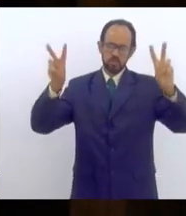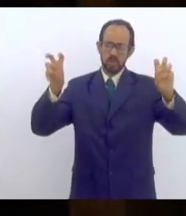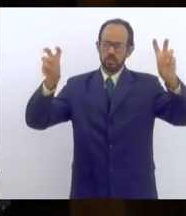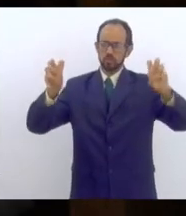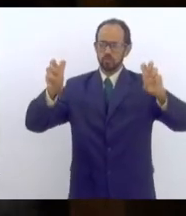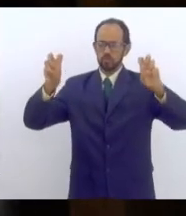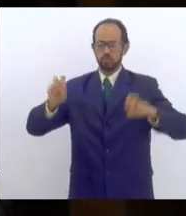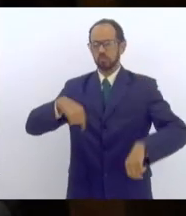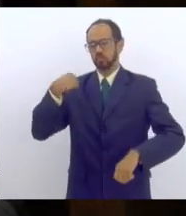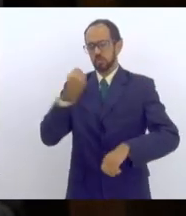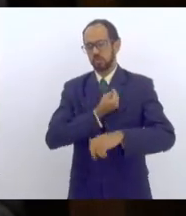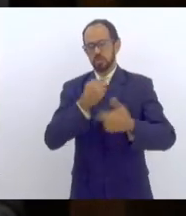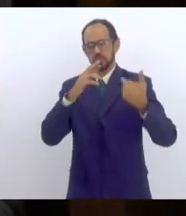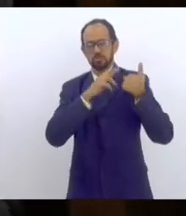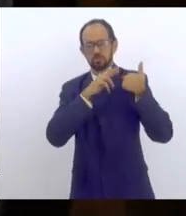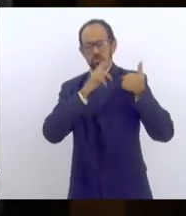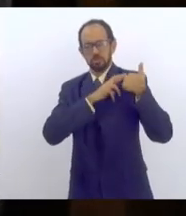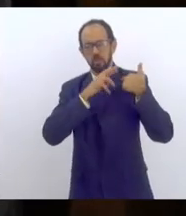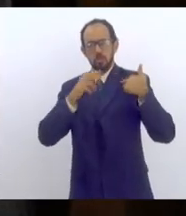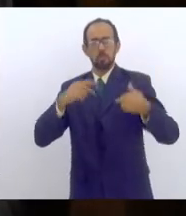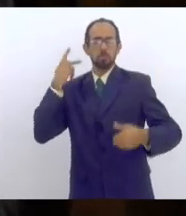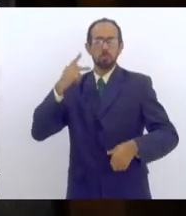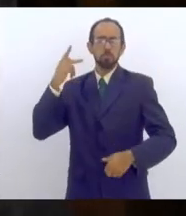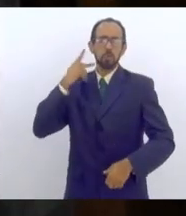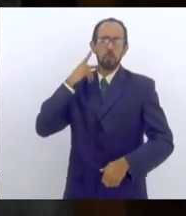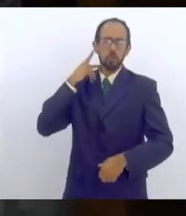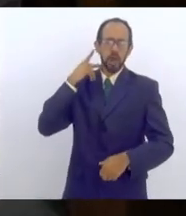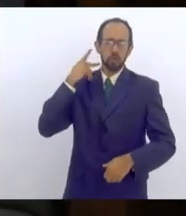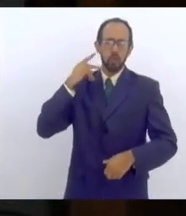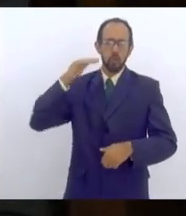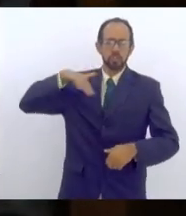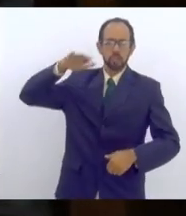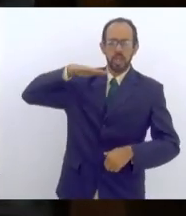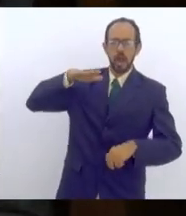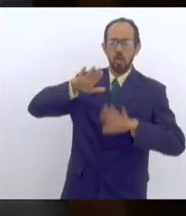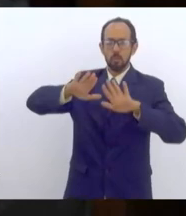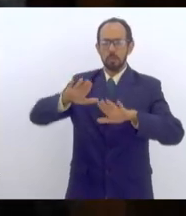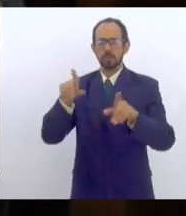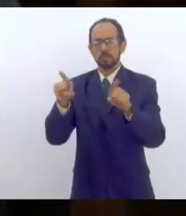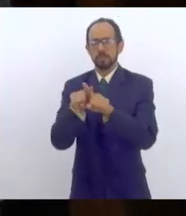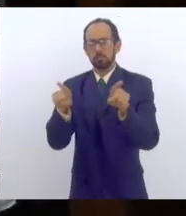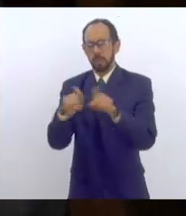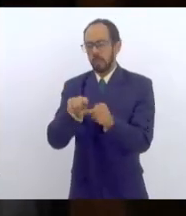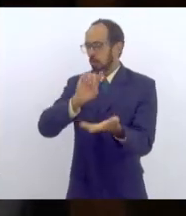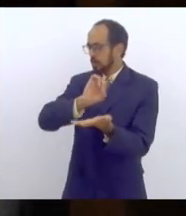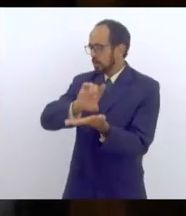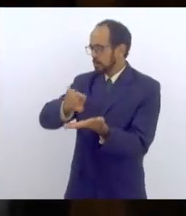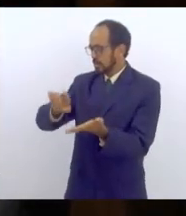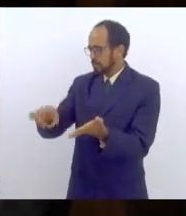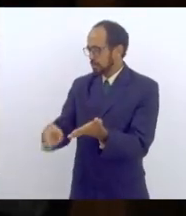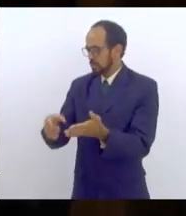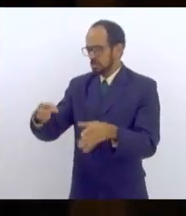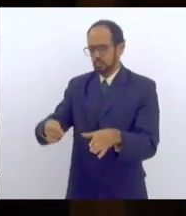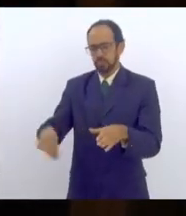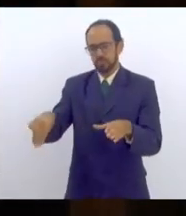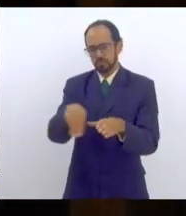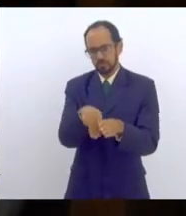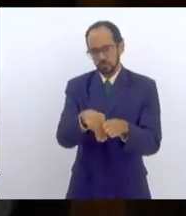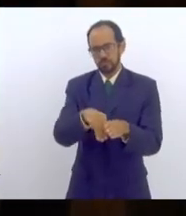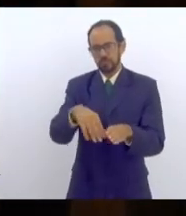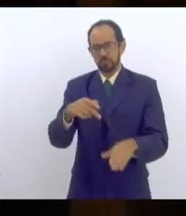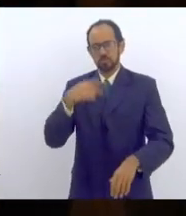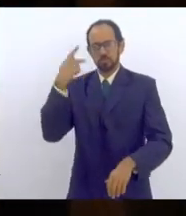atribuições enquanto procurador-geral, mas procurando também estreitar com cada membro do Ministério Público, com cada parlamentar, nos assuntos,